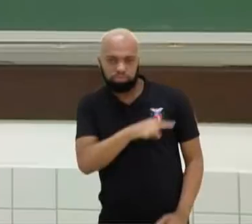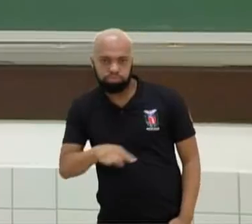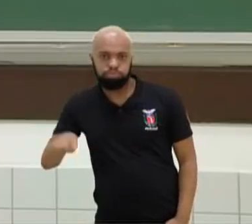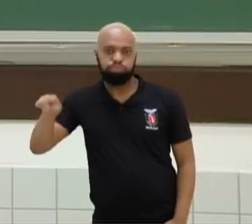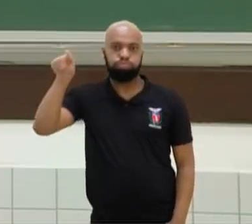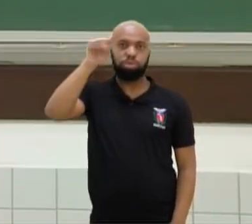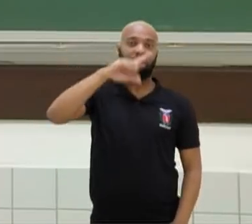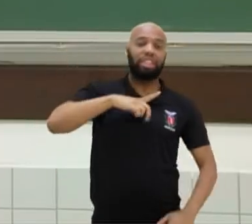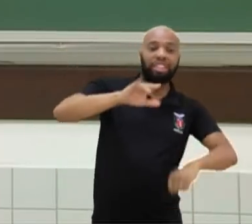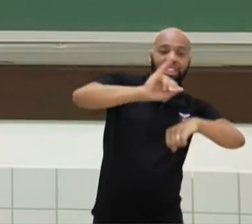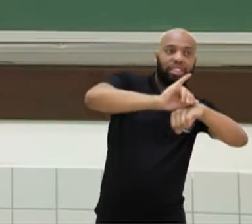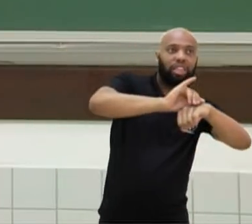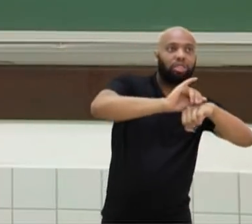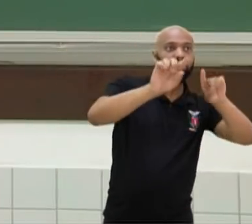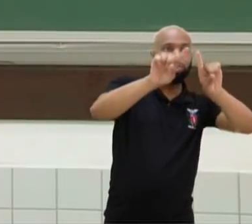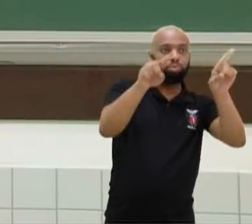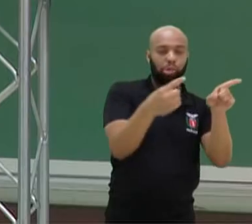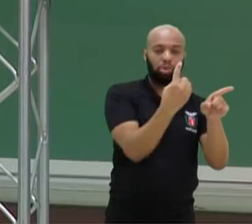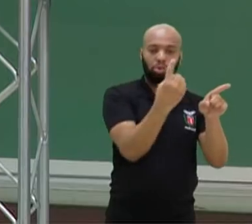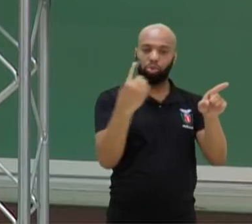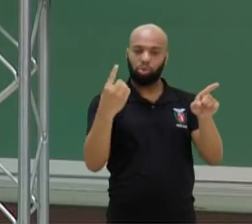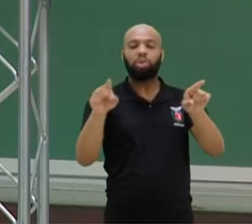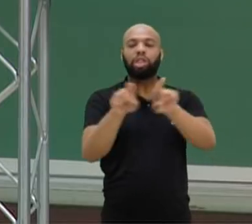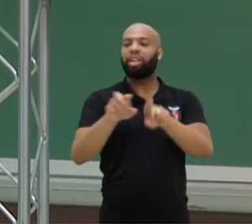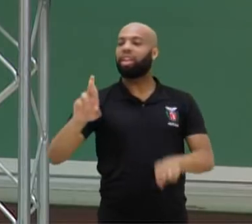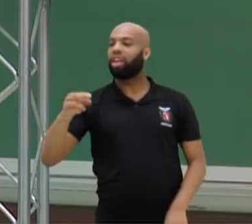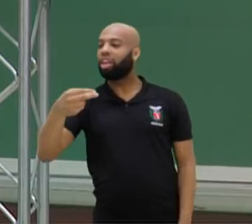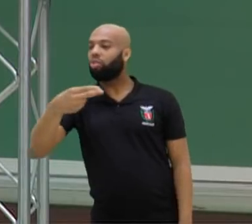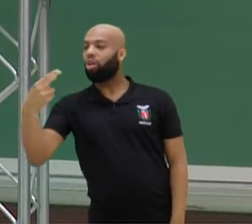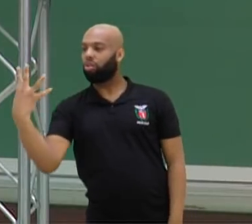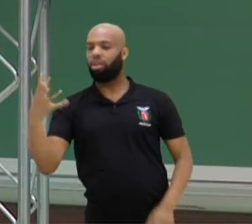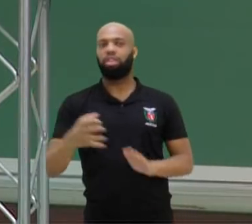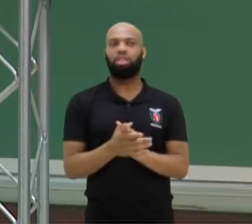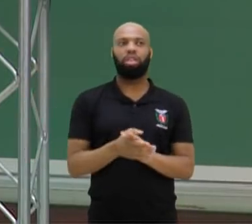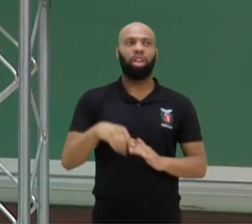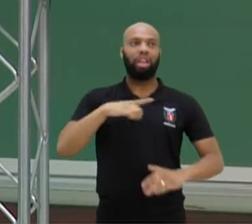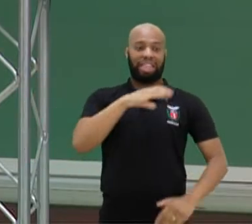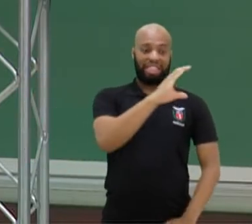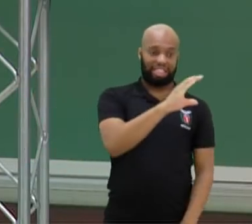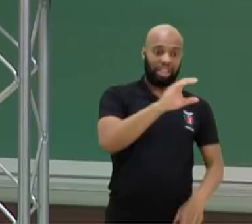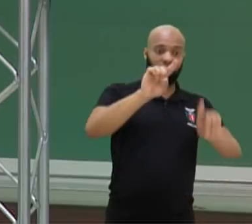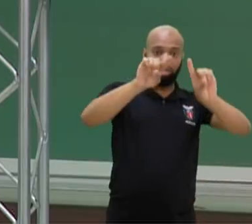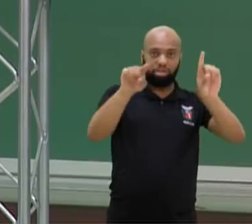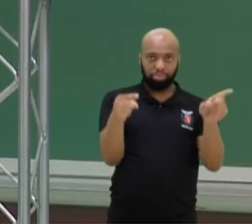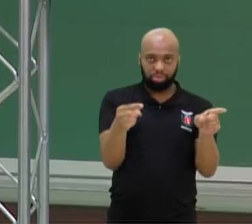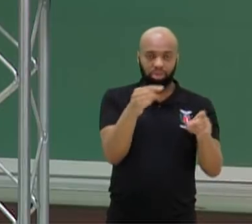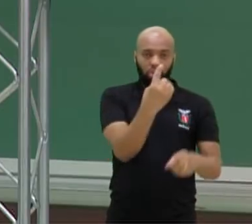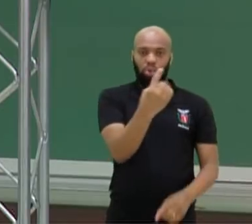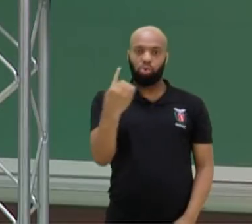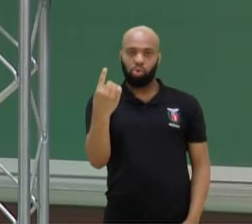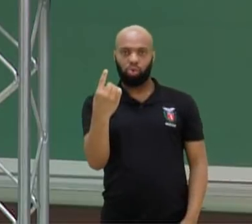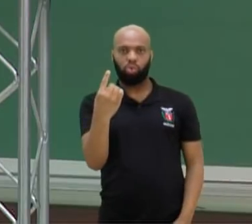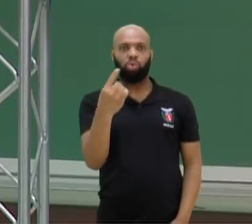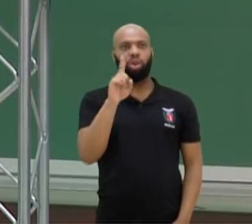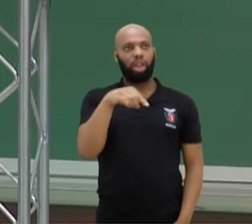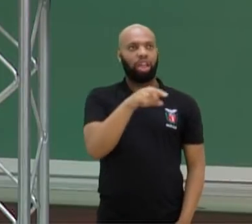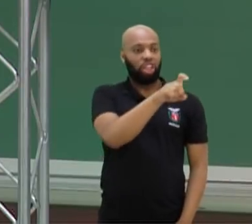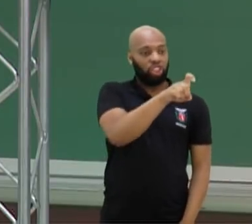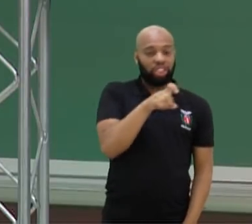em 1 e raio 4. O que é esse 1? Essa aqui é a coordenada do centro x, coordenada do centro